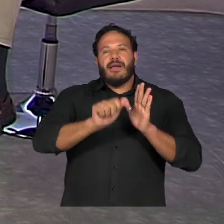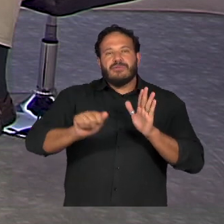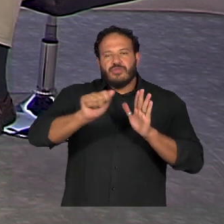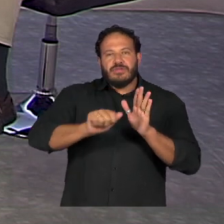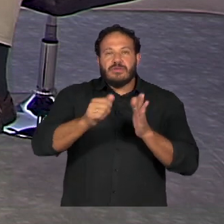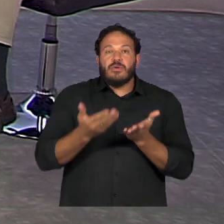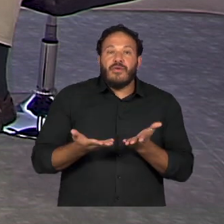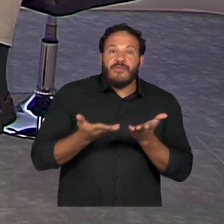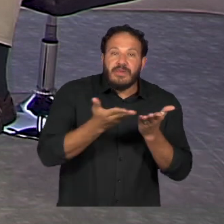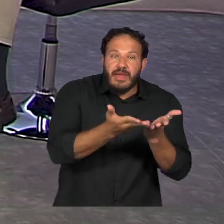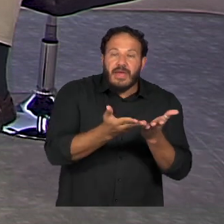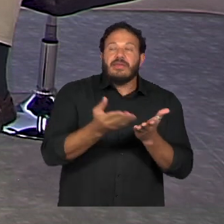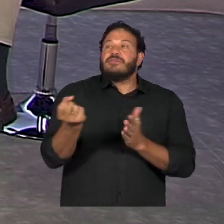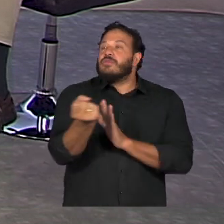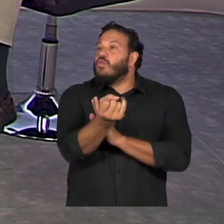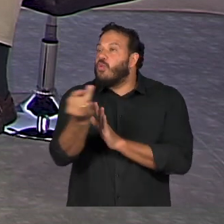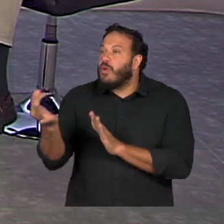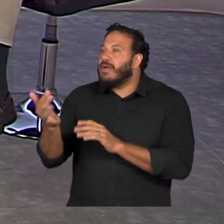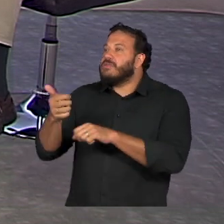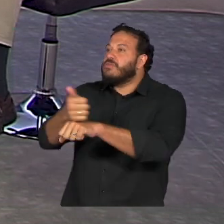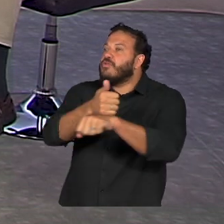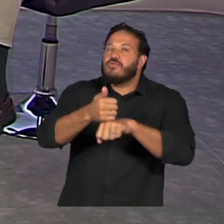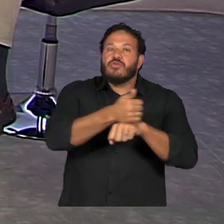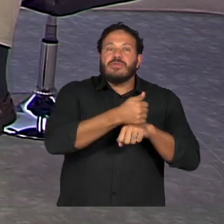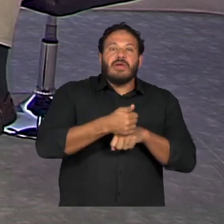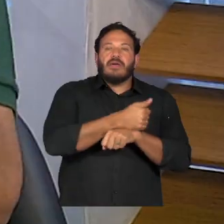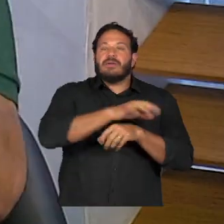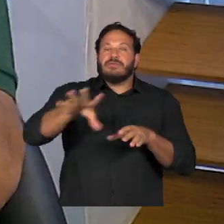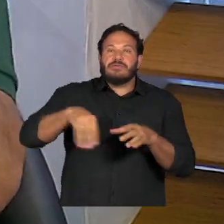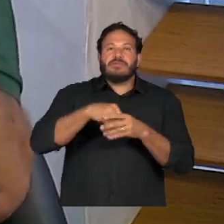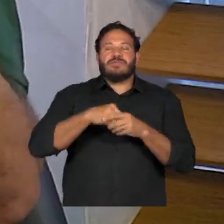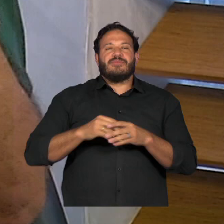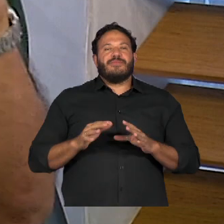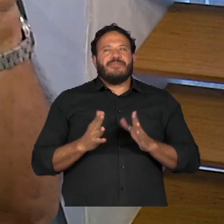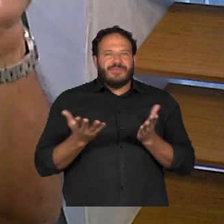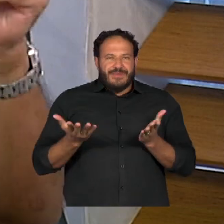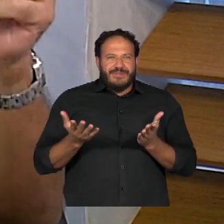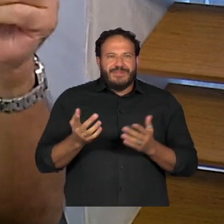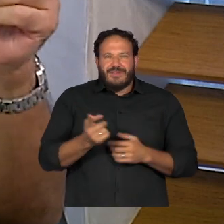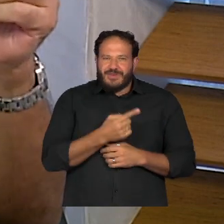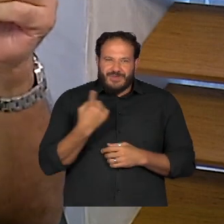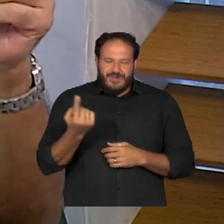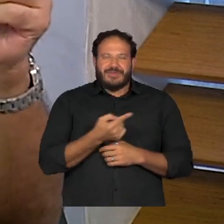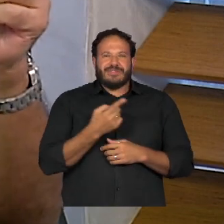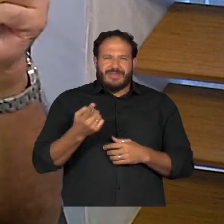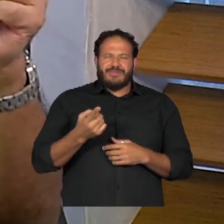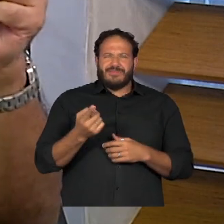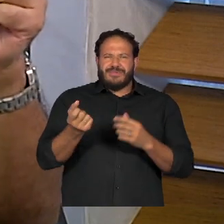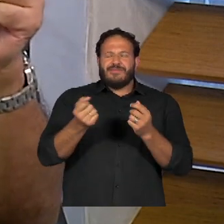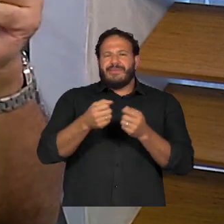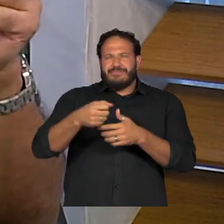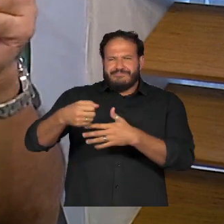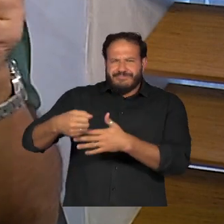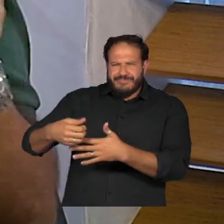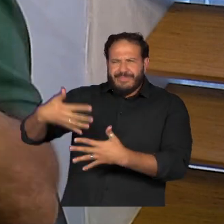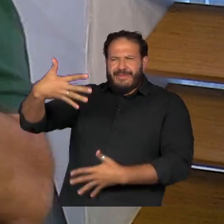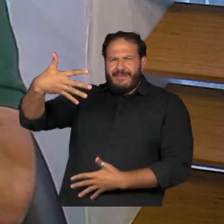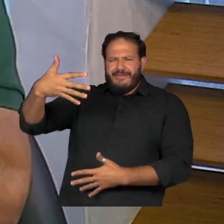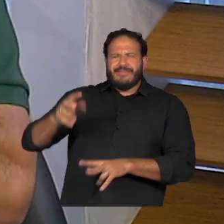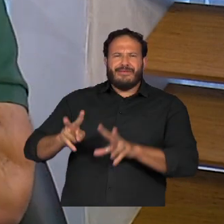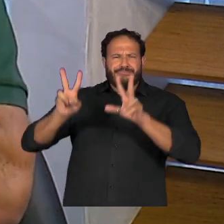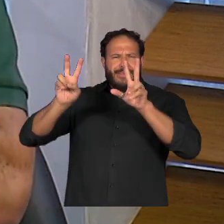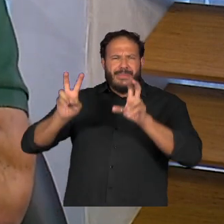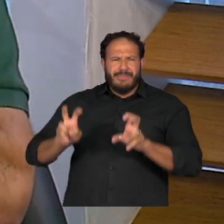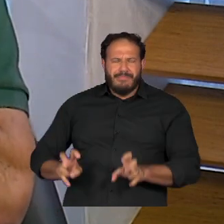os profissionais envolvidos nesses programas nós temos um leque de programas muito amplo nós